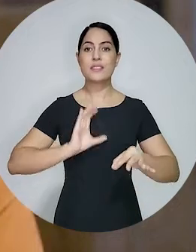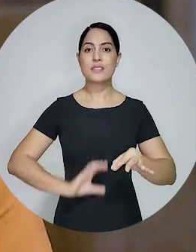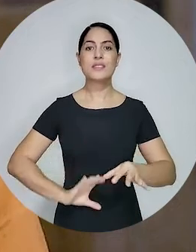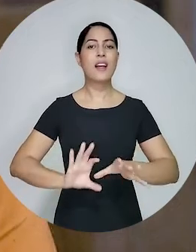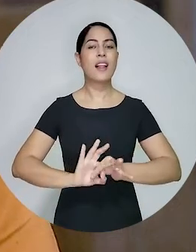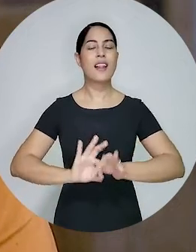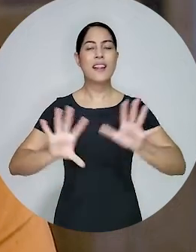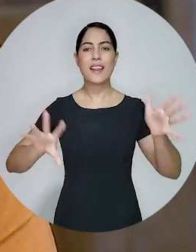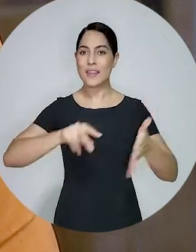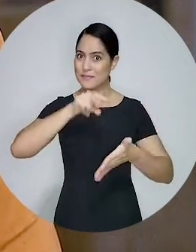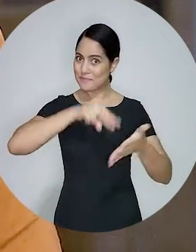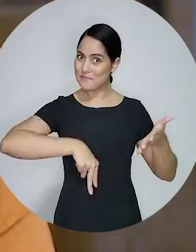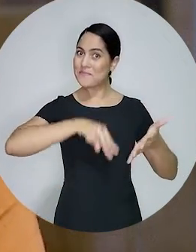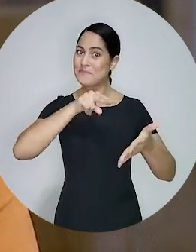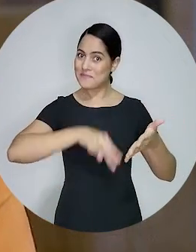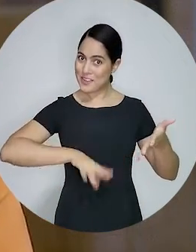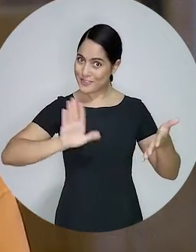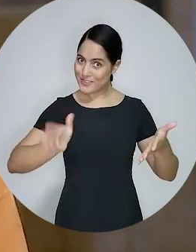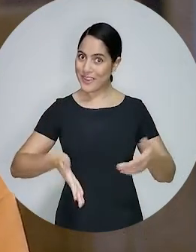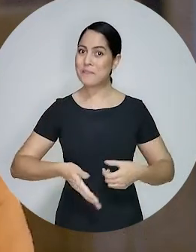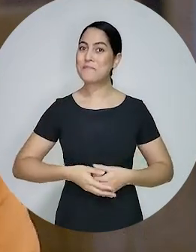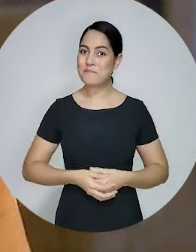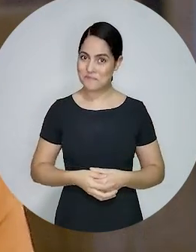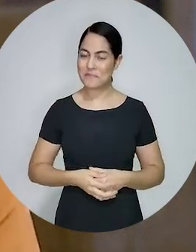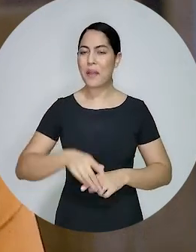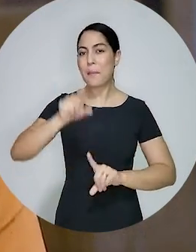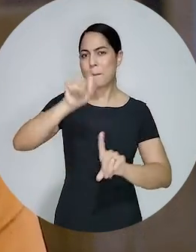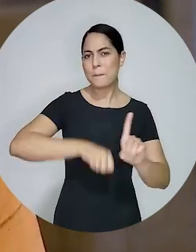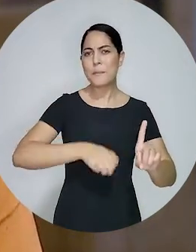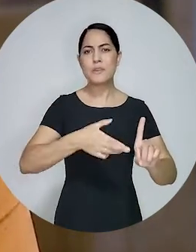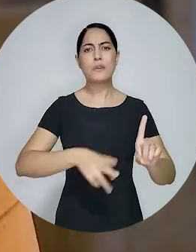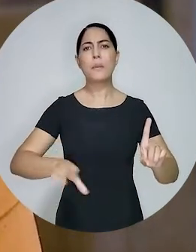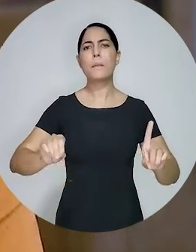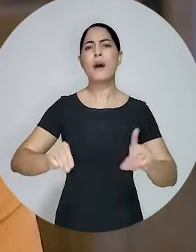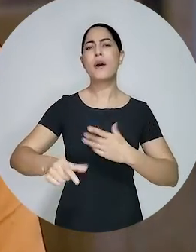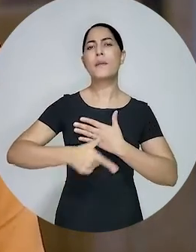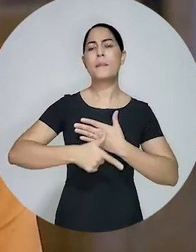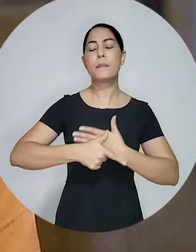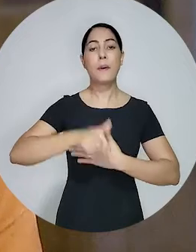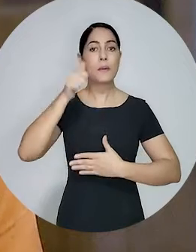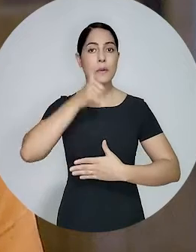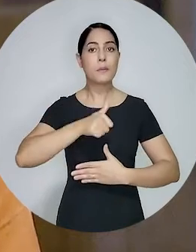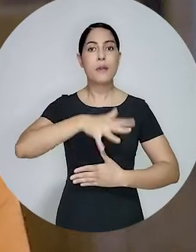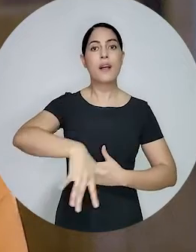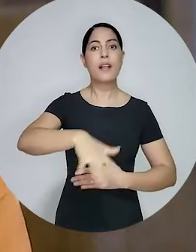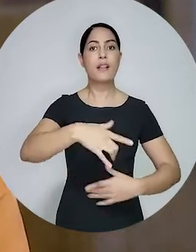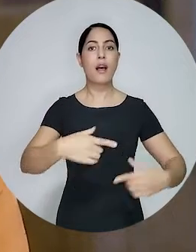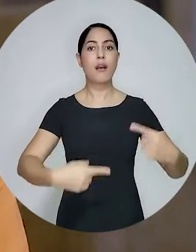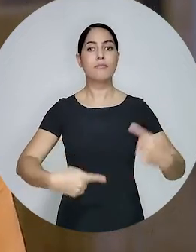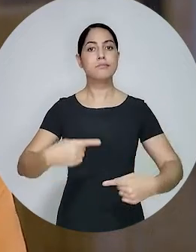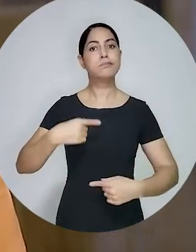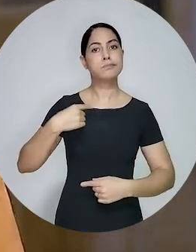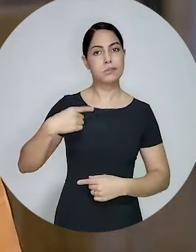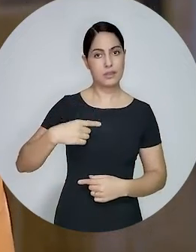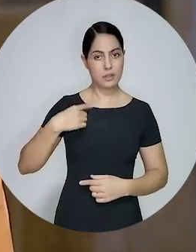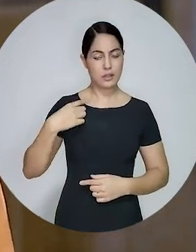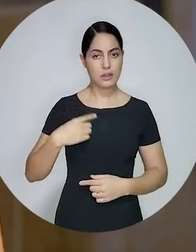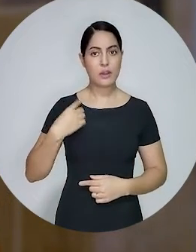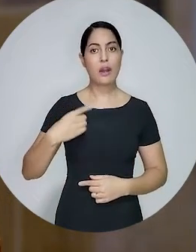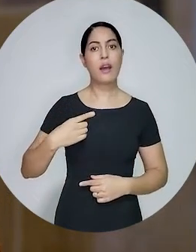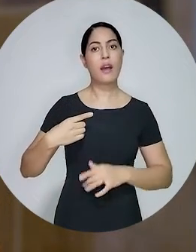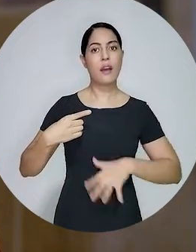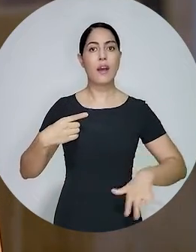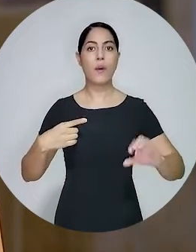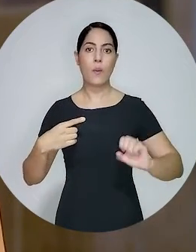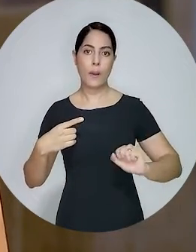de março da revista Justiça e Cidadania já está disponível para leitura. A publicação deste mês destaca o papel